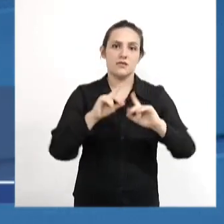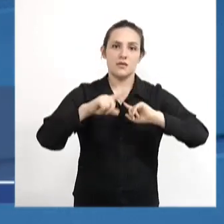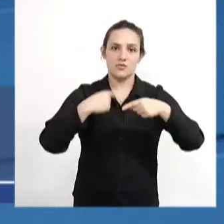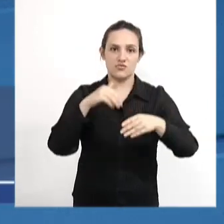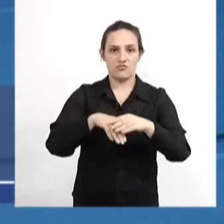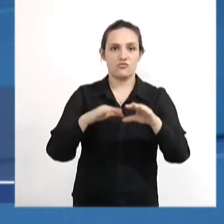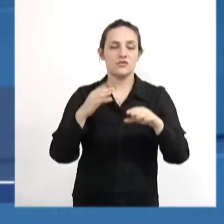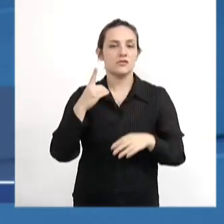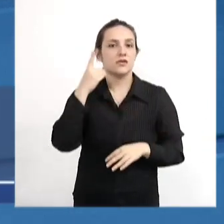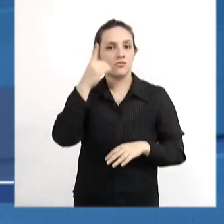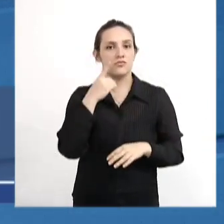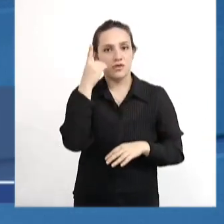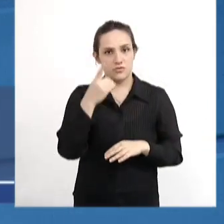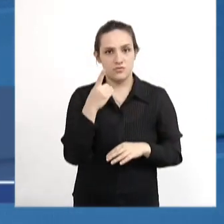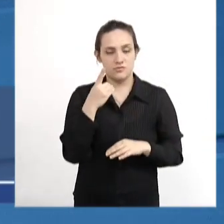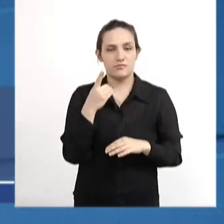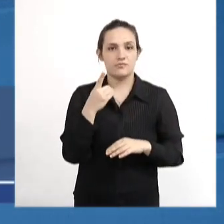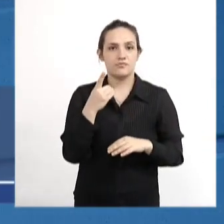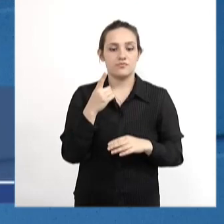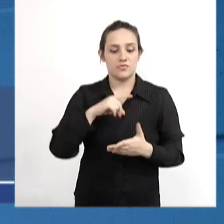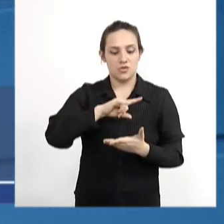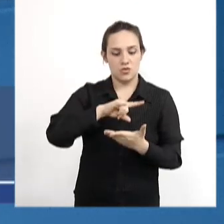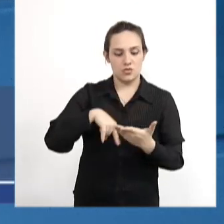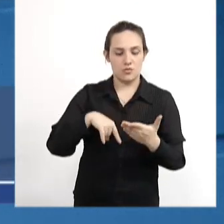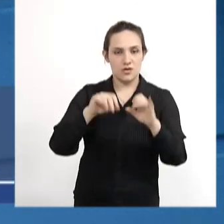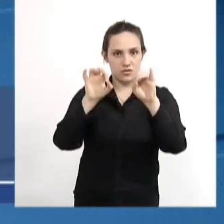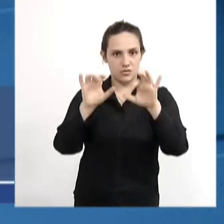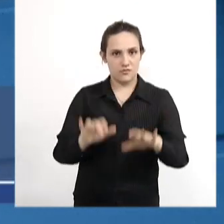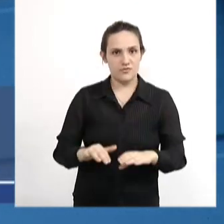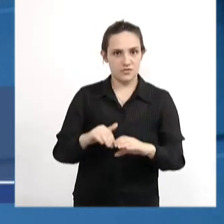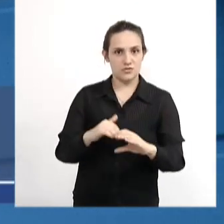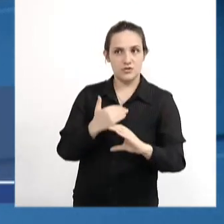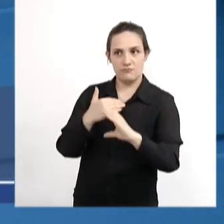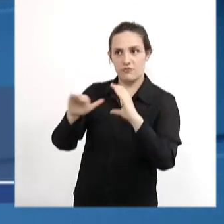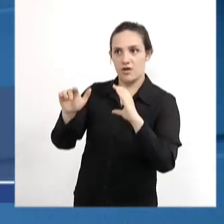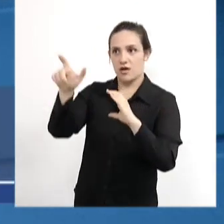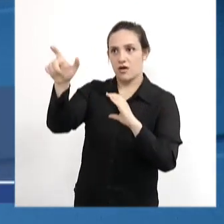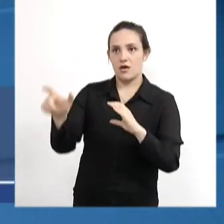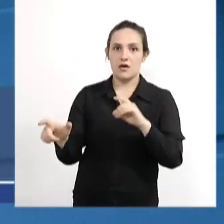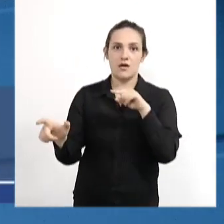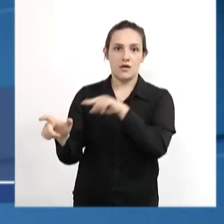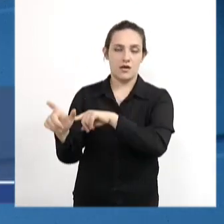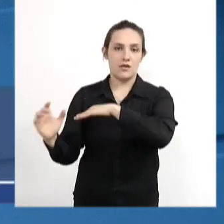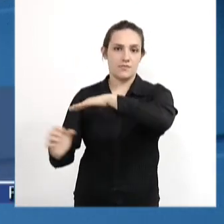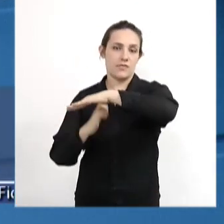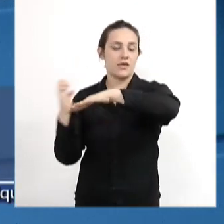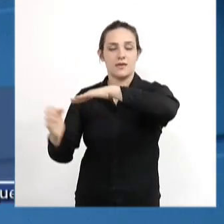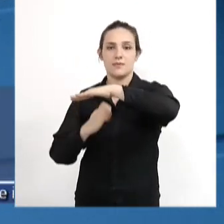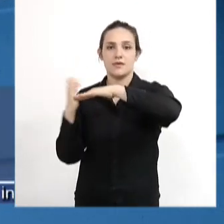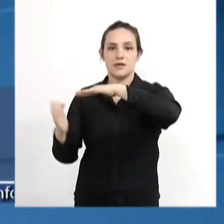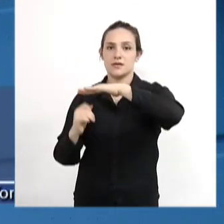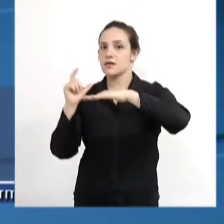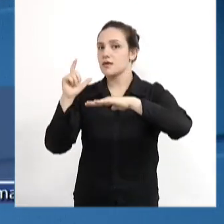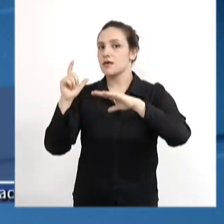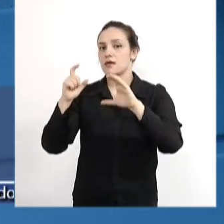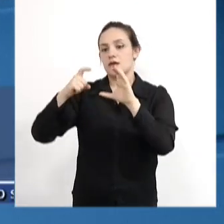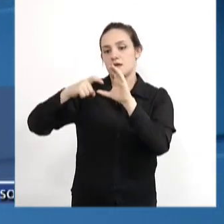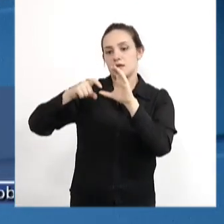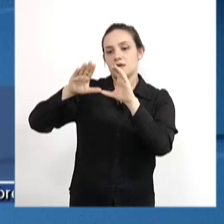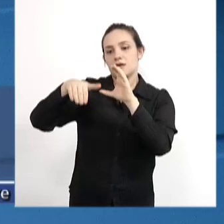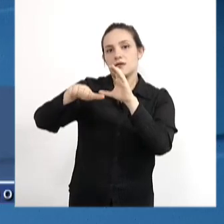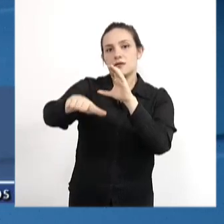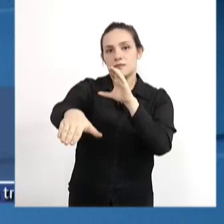plenário, que seja encaminhado ofício desse poder à empresa Águas